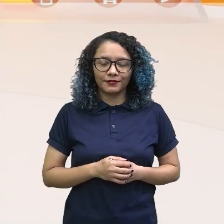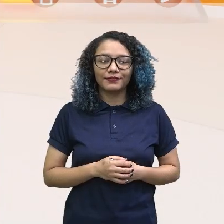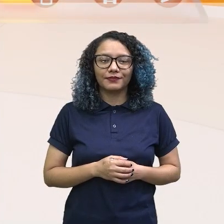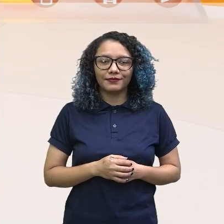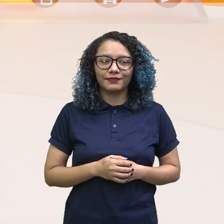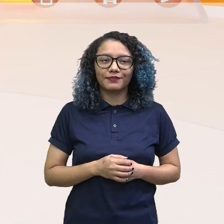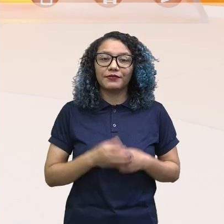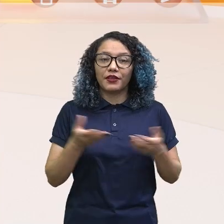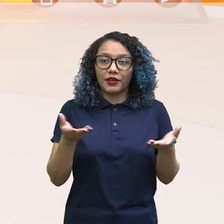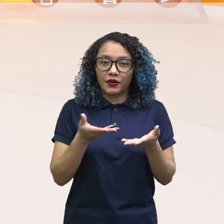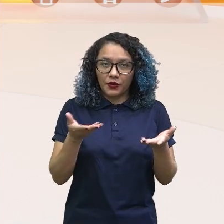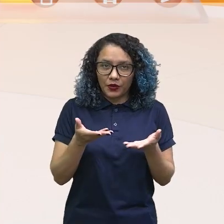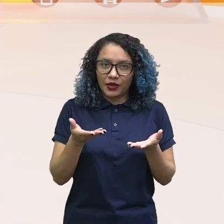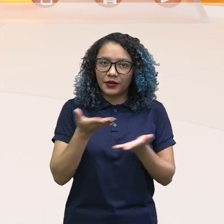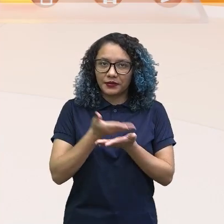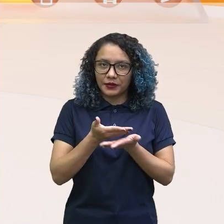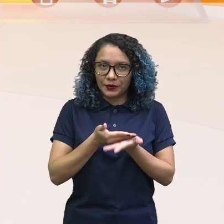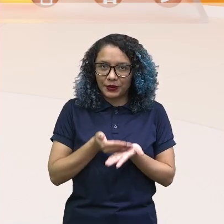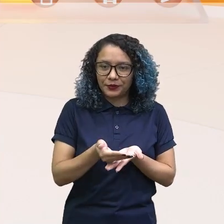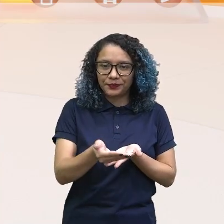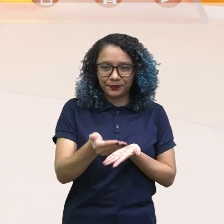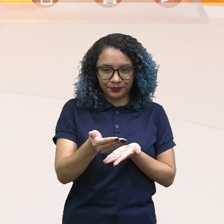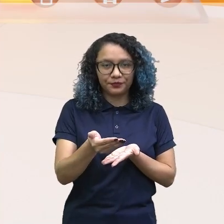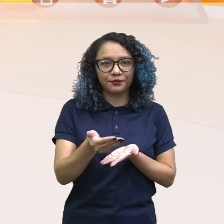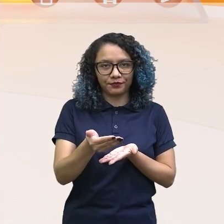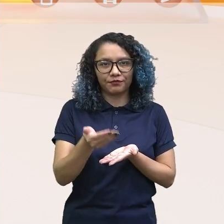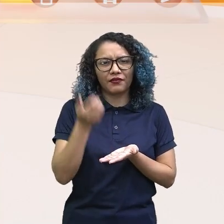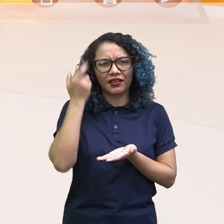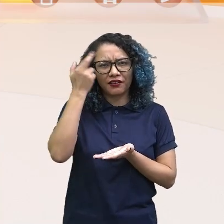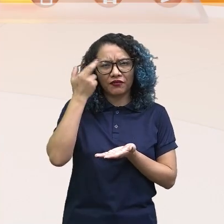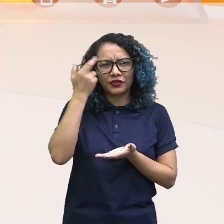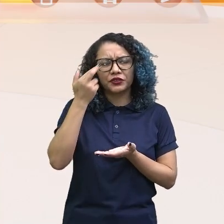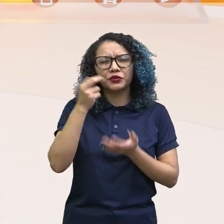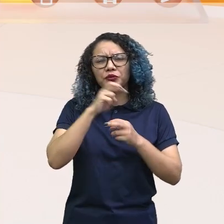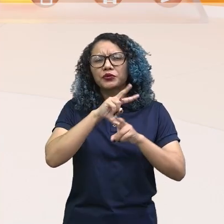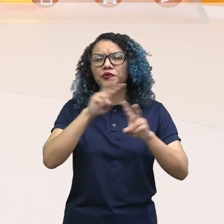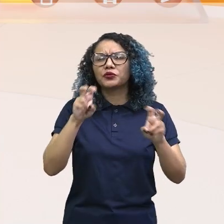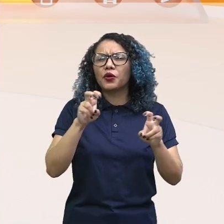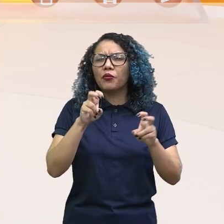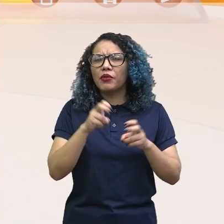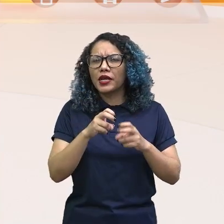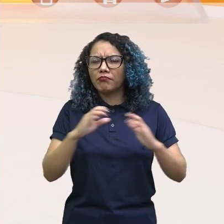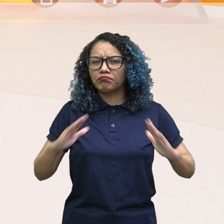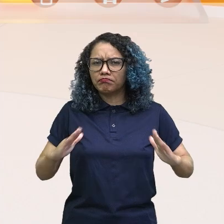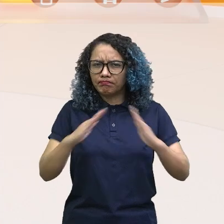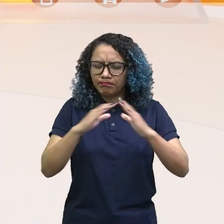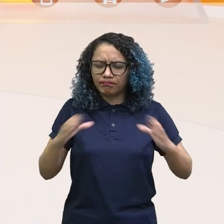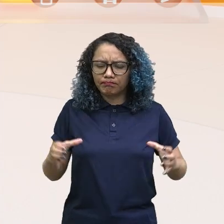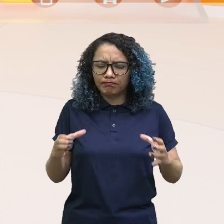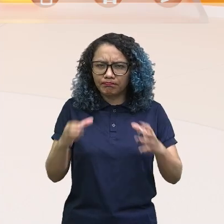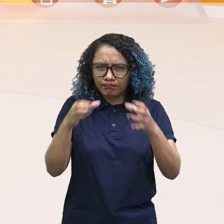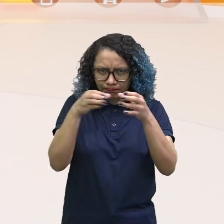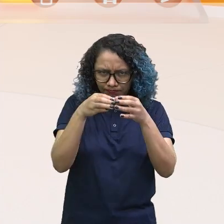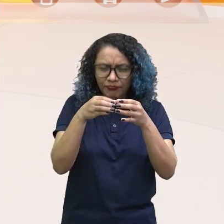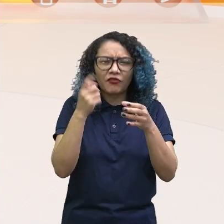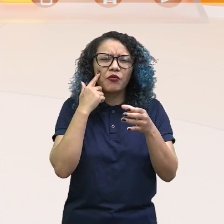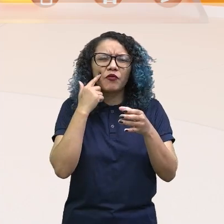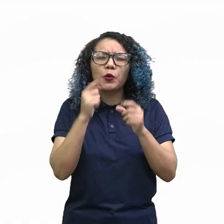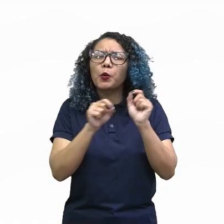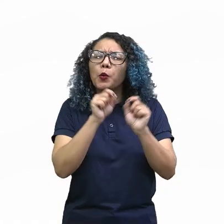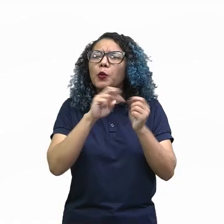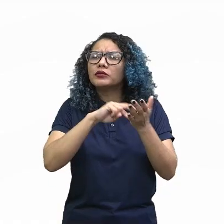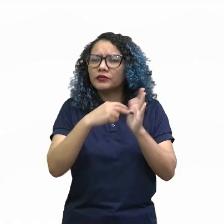Muito bem, vamos então iniciar essa nossa reflexão aqui falando da estratificação social, né? Vamos entender um pouco o que é